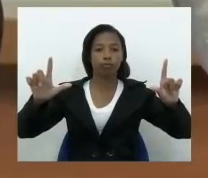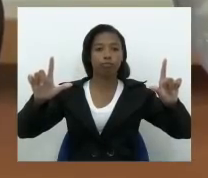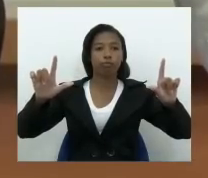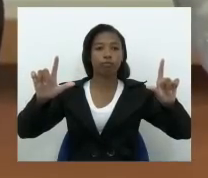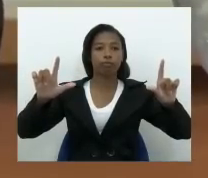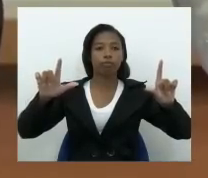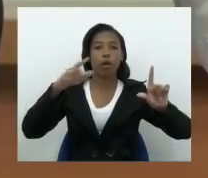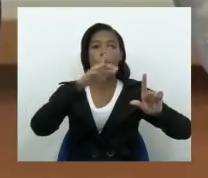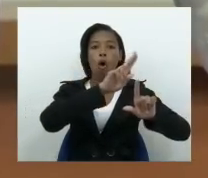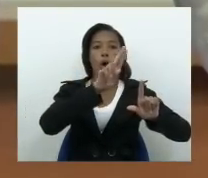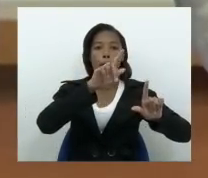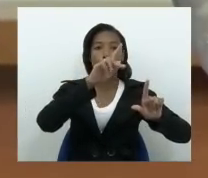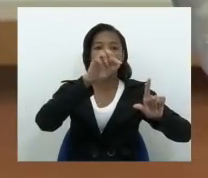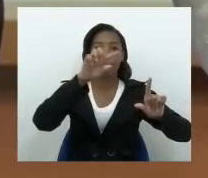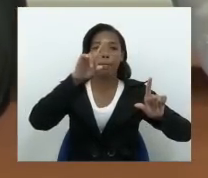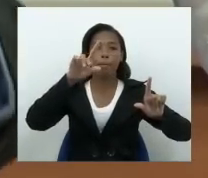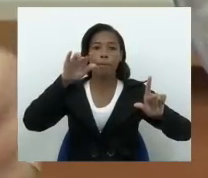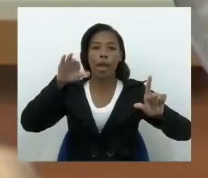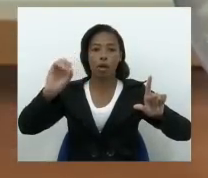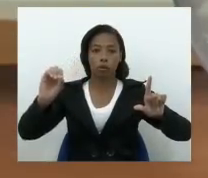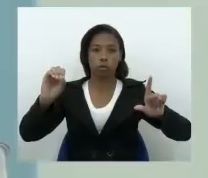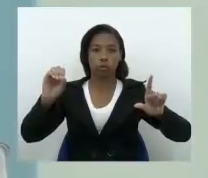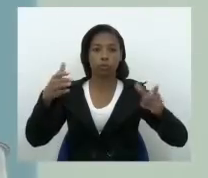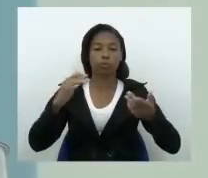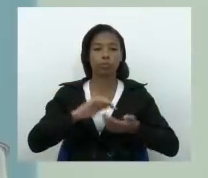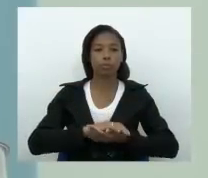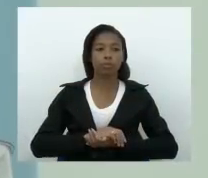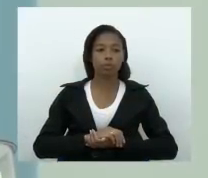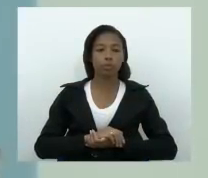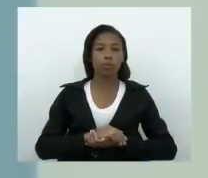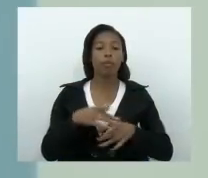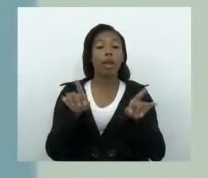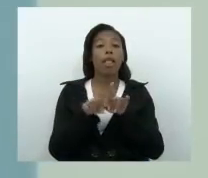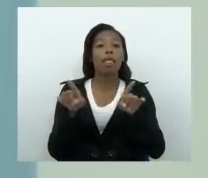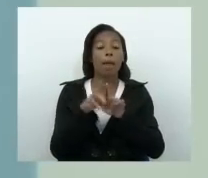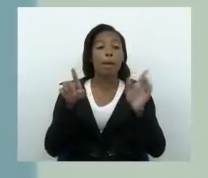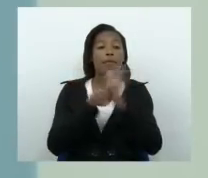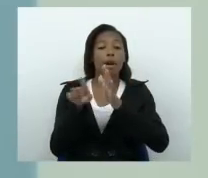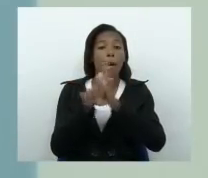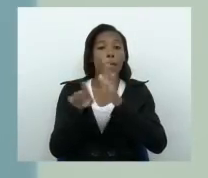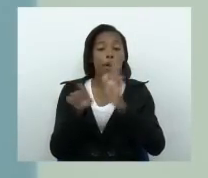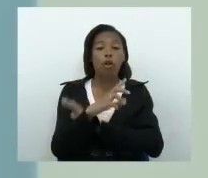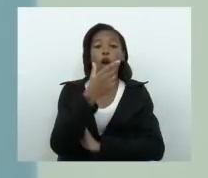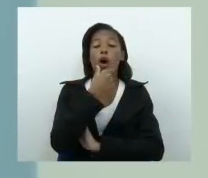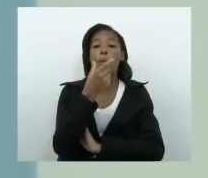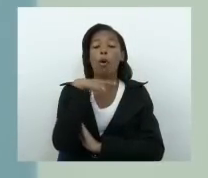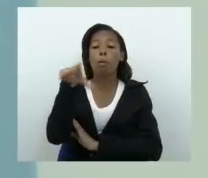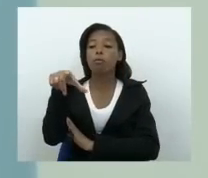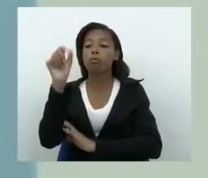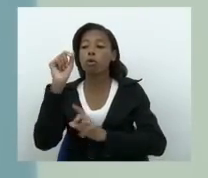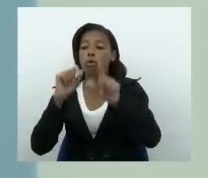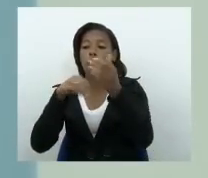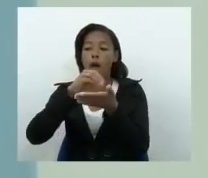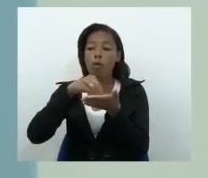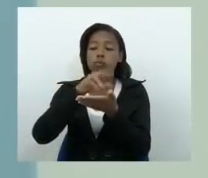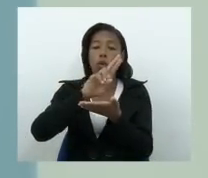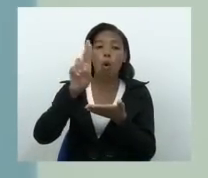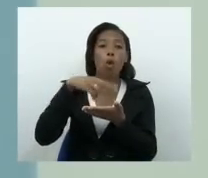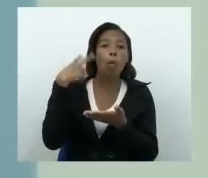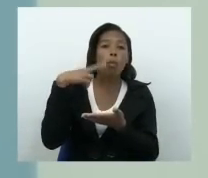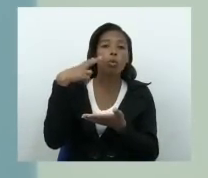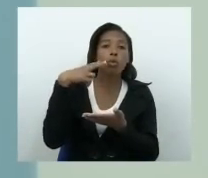Pedro Notaro, programa Radar de Notícias. Vai perguntar para o candidato. Vamos sortear o candidato.